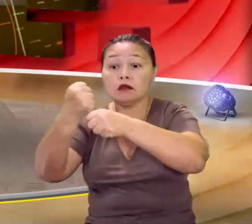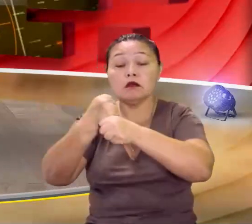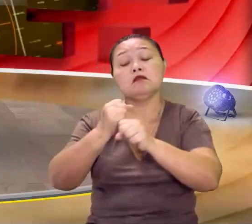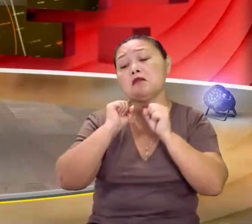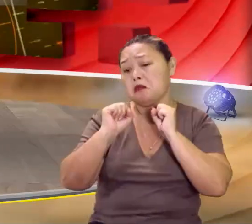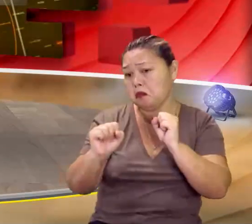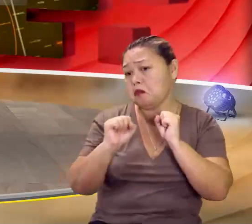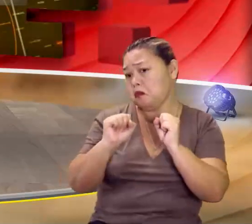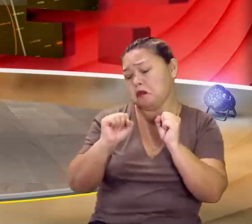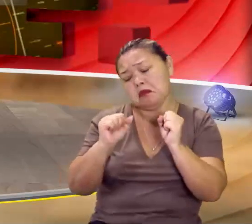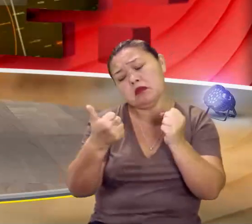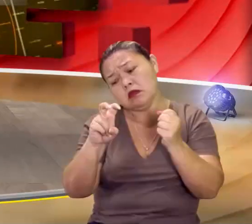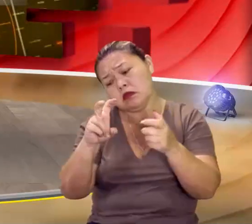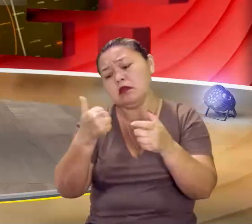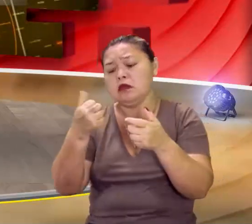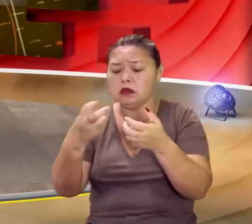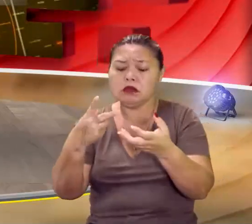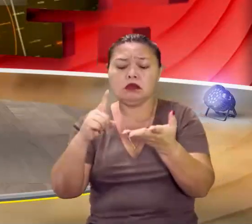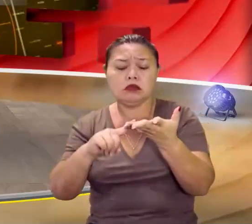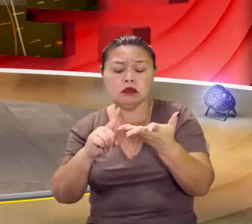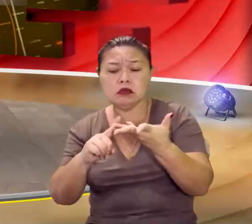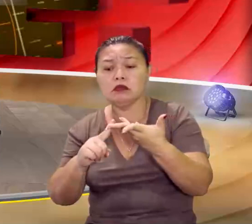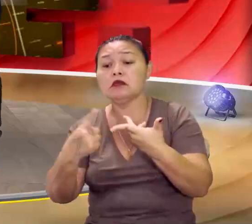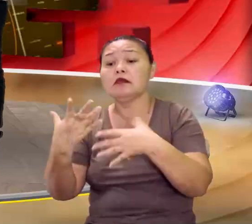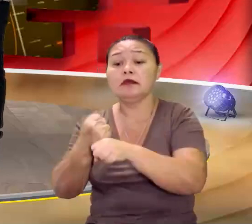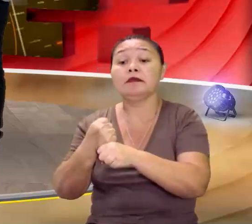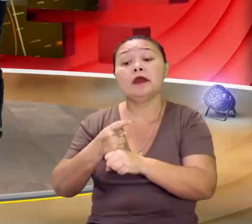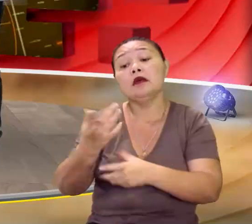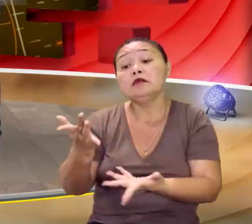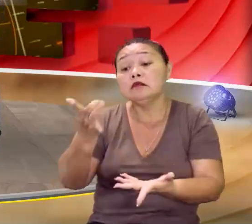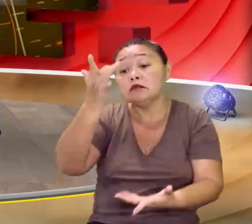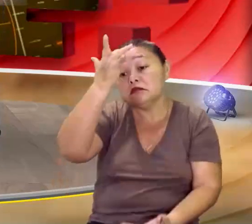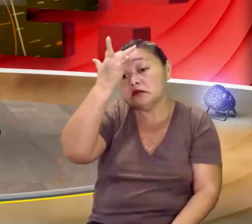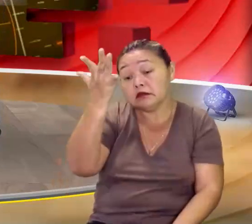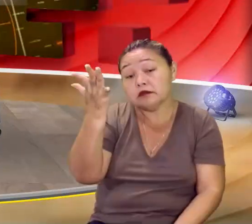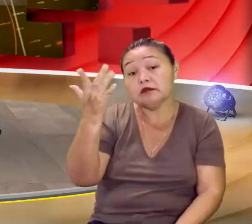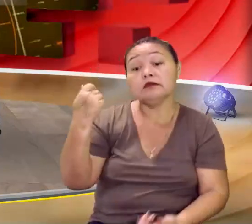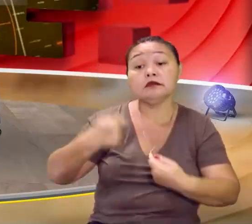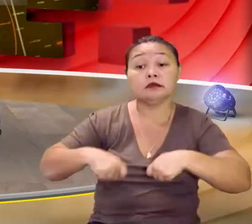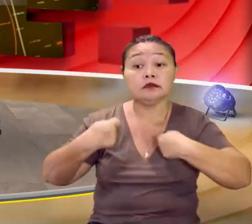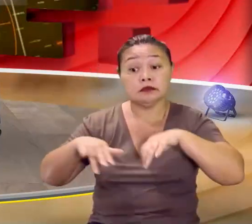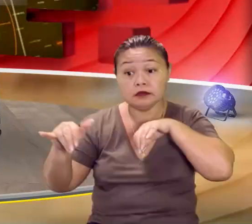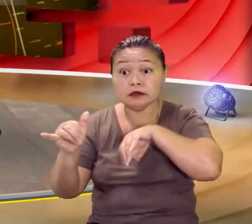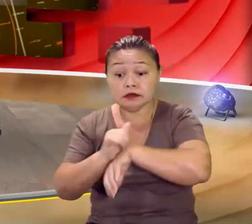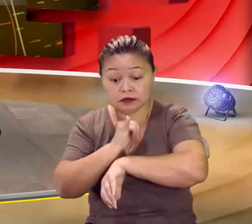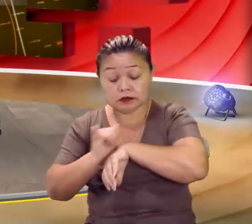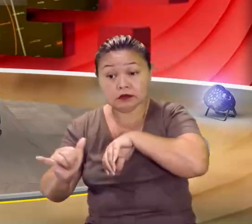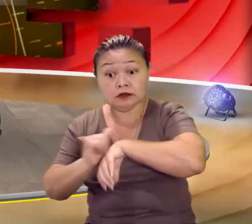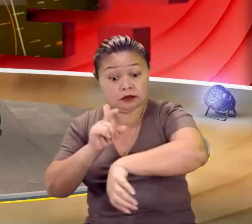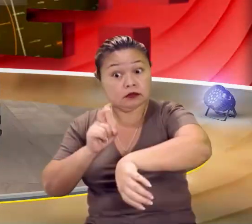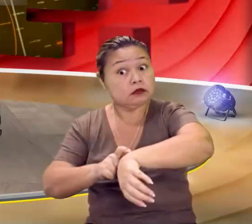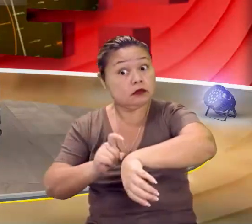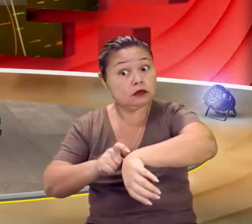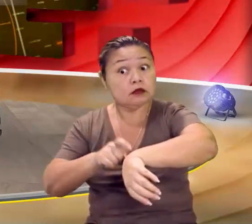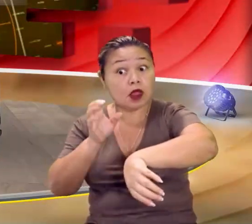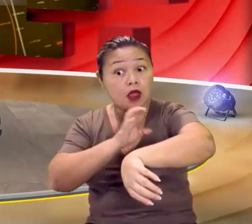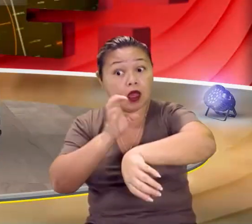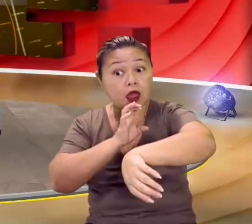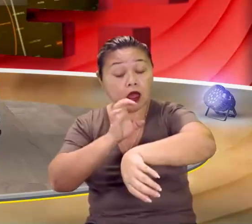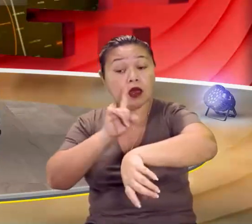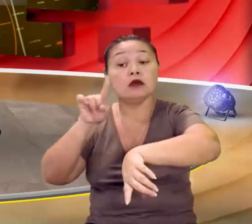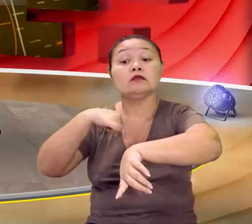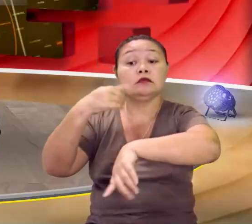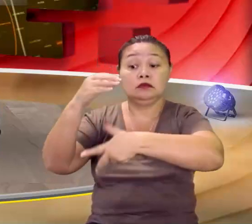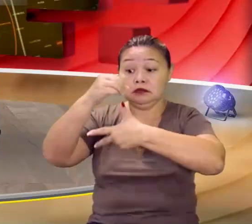eles? Pode, o 15, o 5, o 3, o 2, mas facilita, né? E a gente precisa de estratégias de ganhar tempo, porque a gente vai chegar